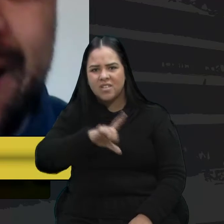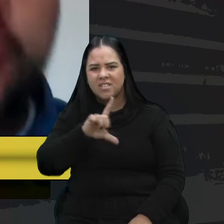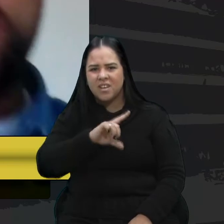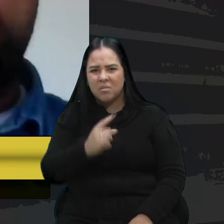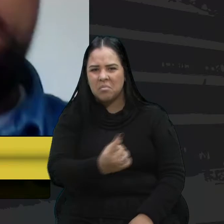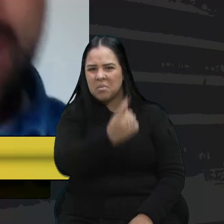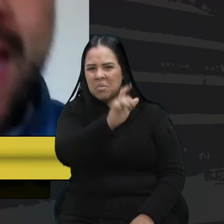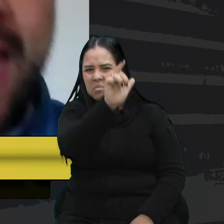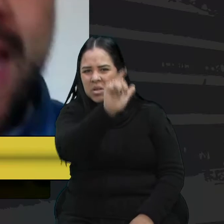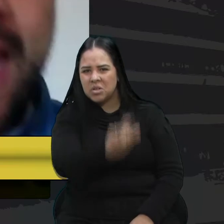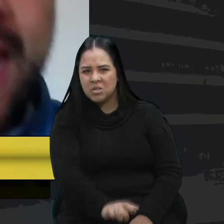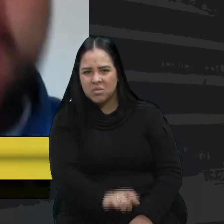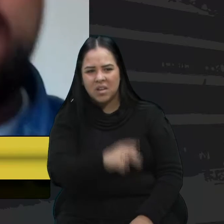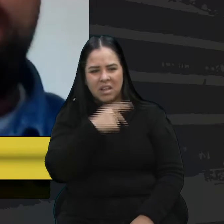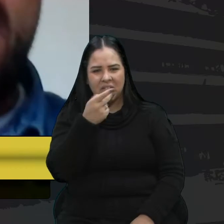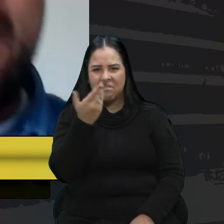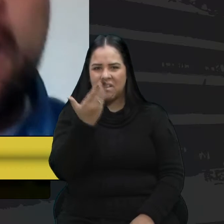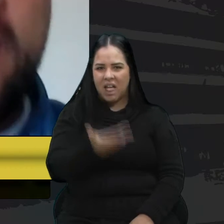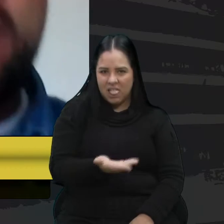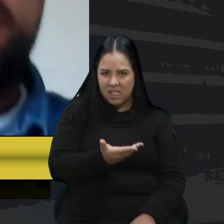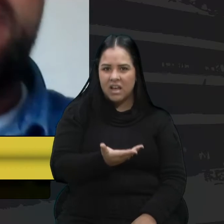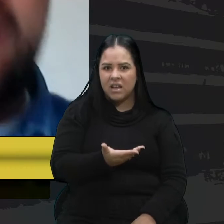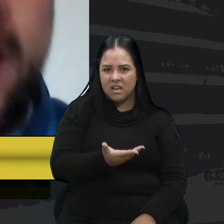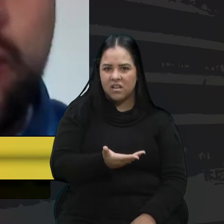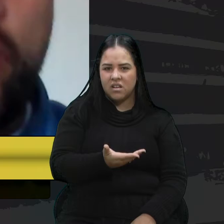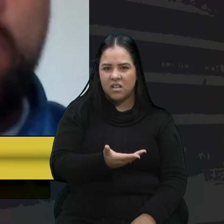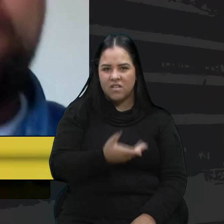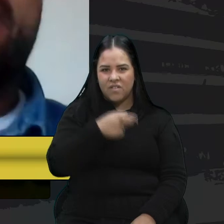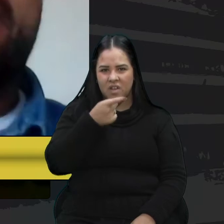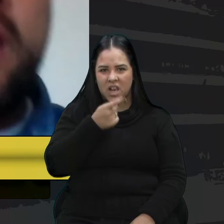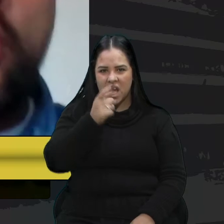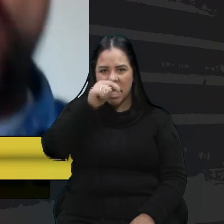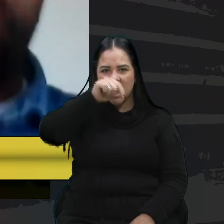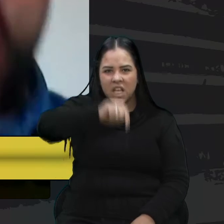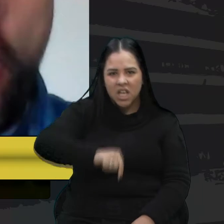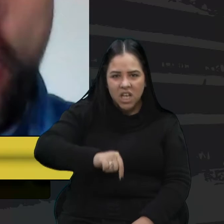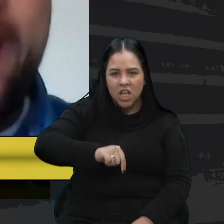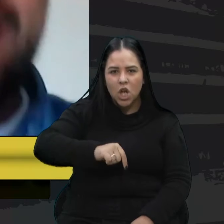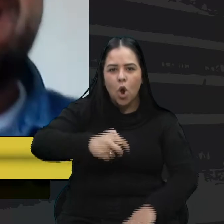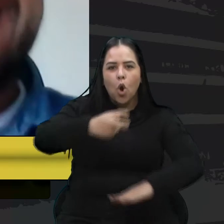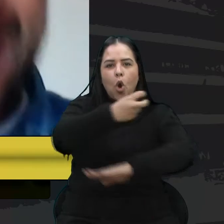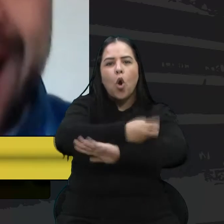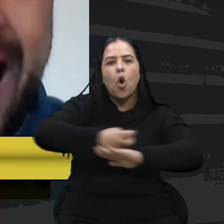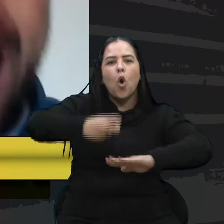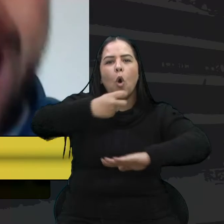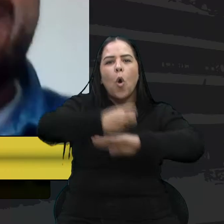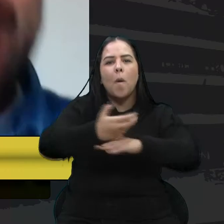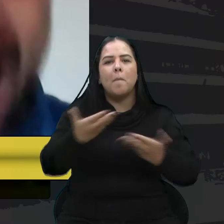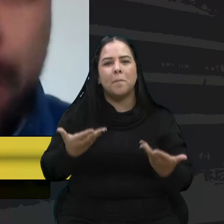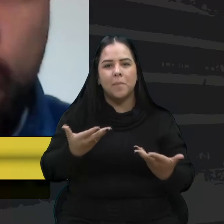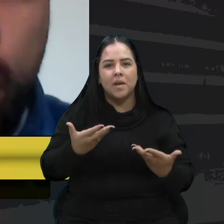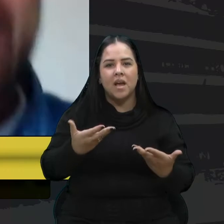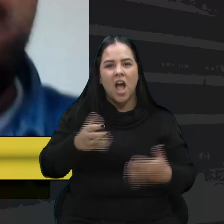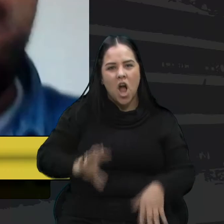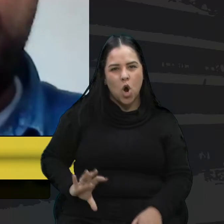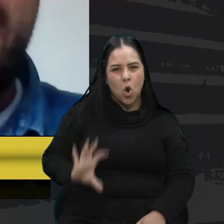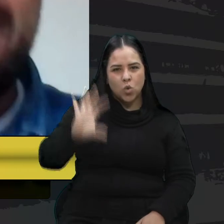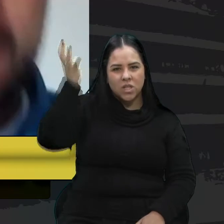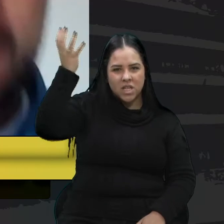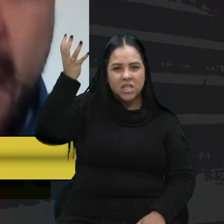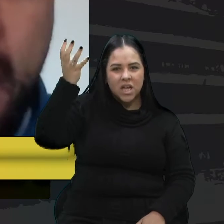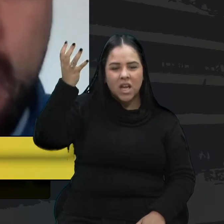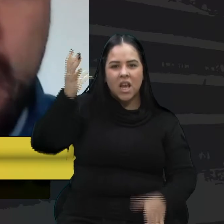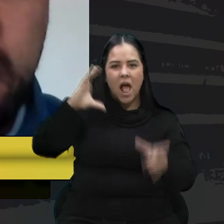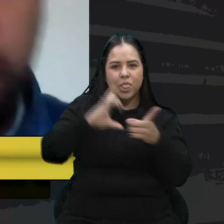que titubeie e que vem aqui dizendo que o golpe será dado à